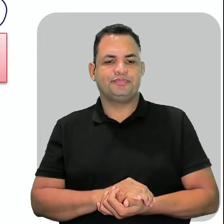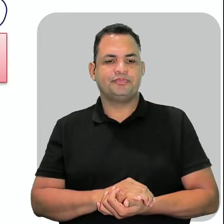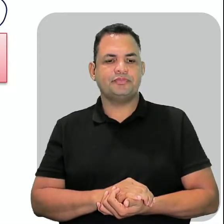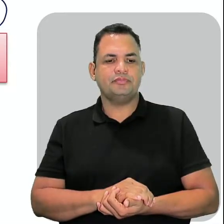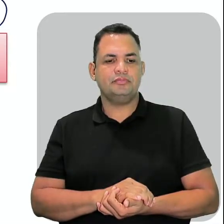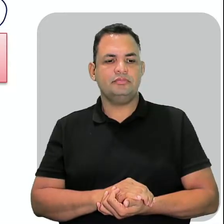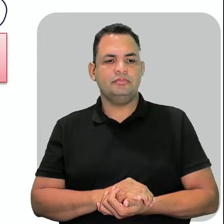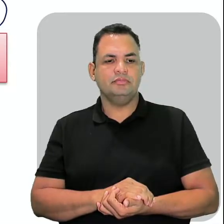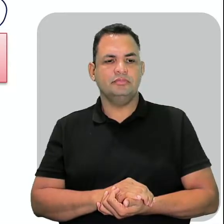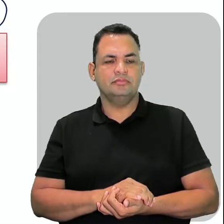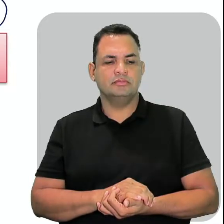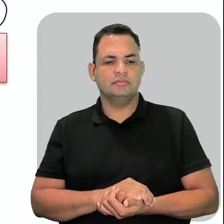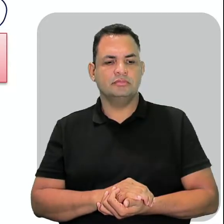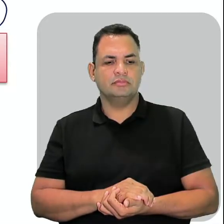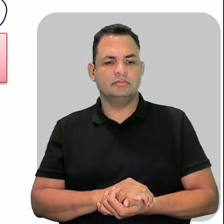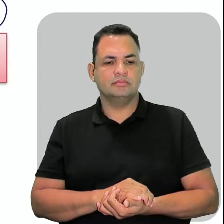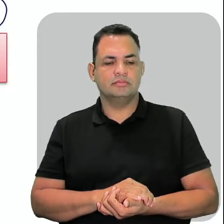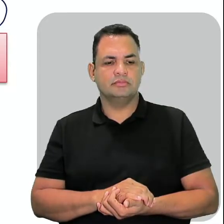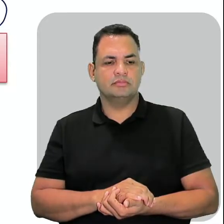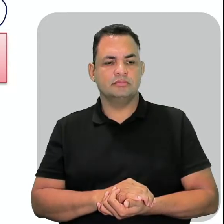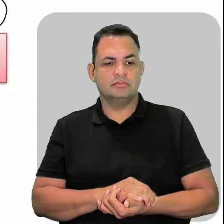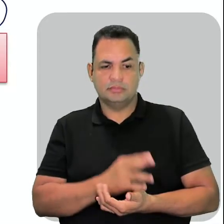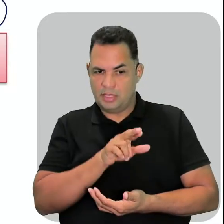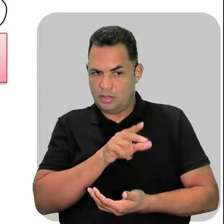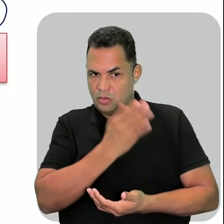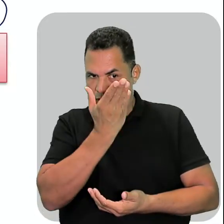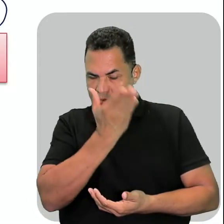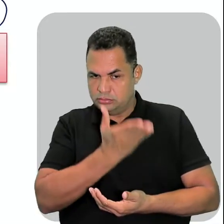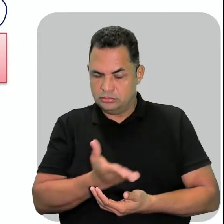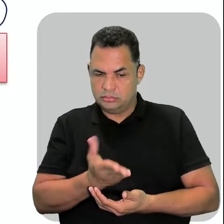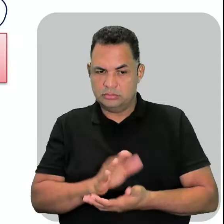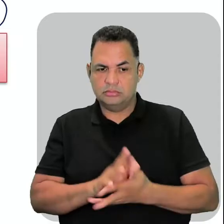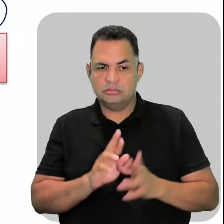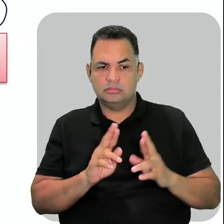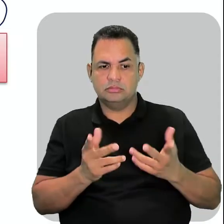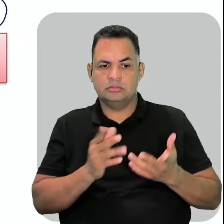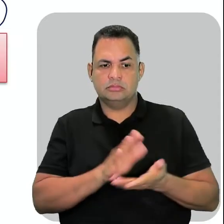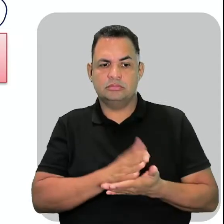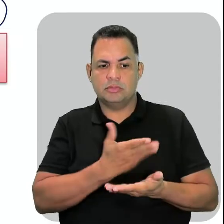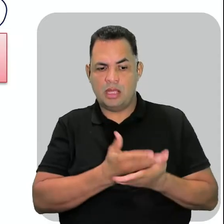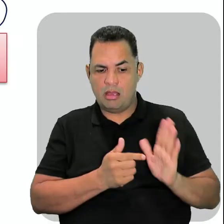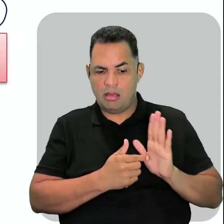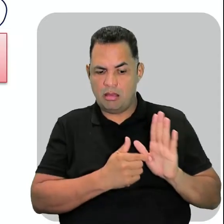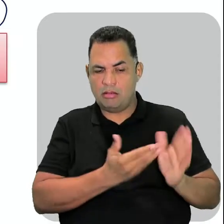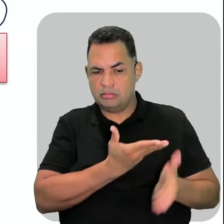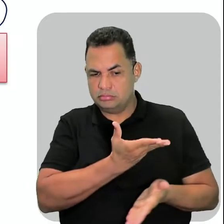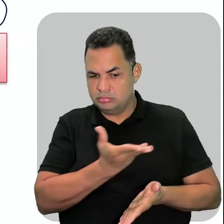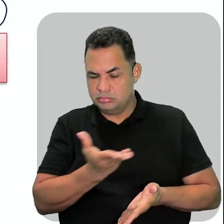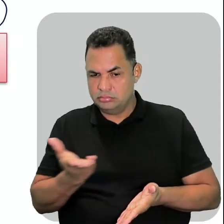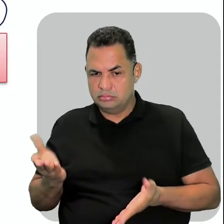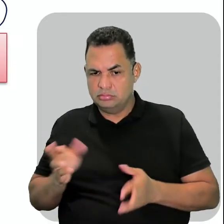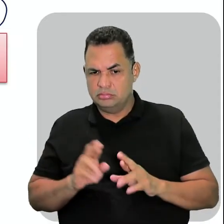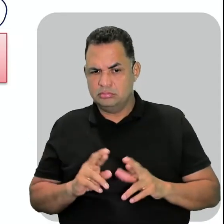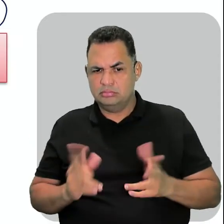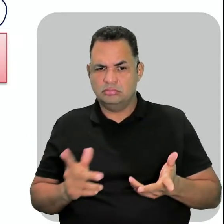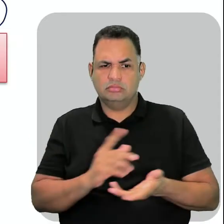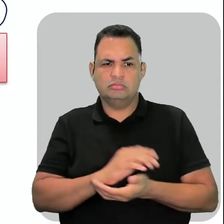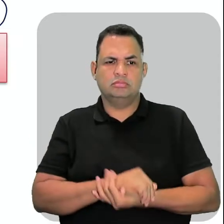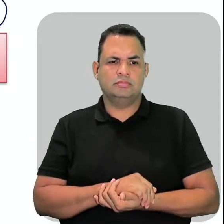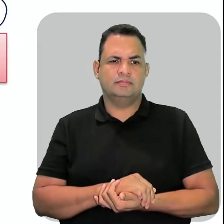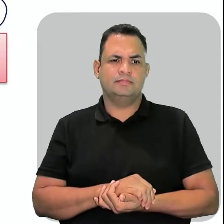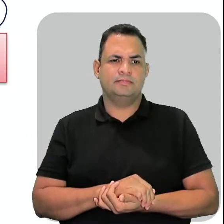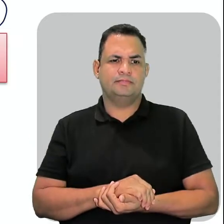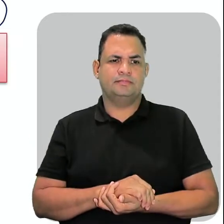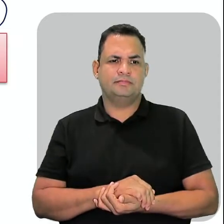Esse cara é esse aqui, é o mesmo cara, tá? A única diferença é que a representação aqui é diferente, é o